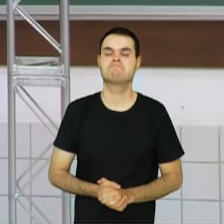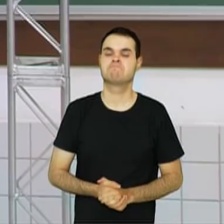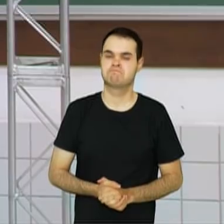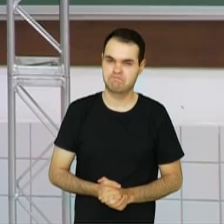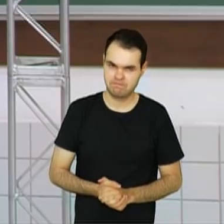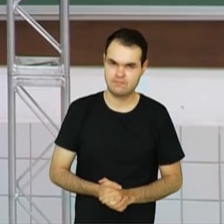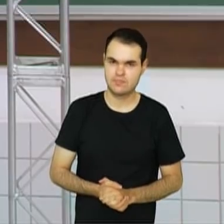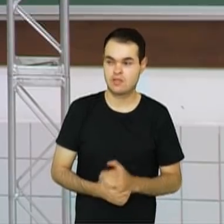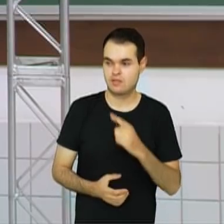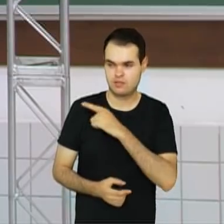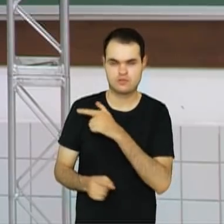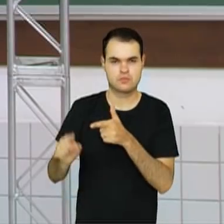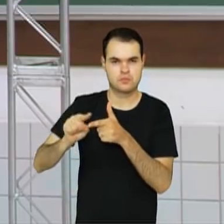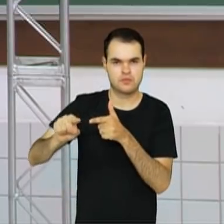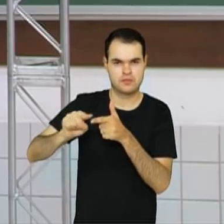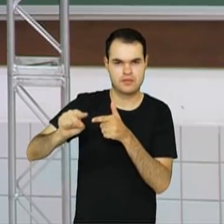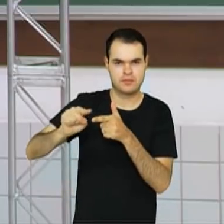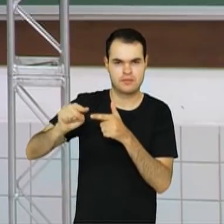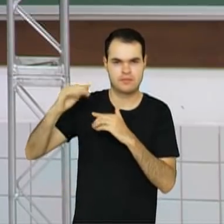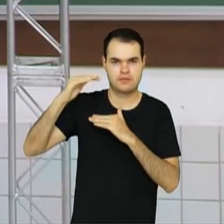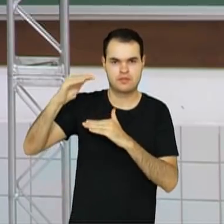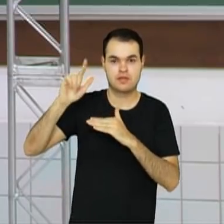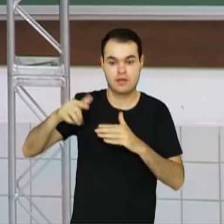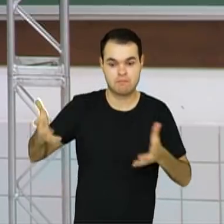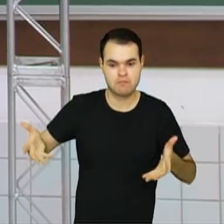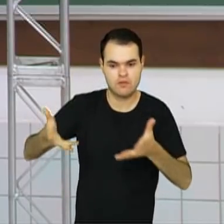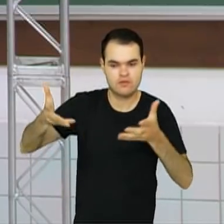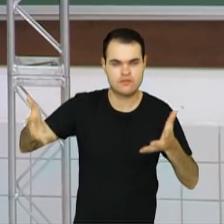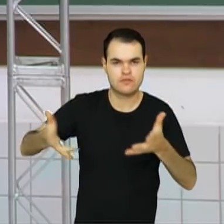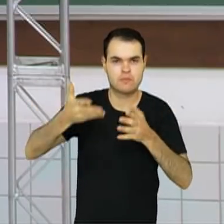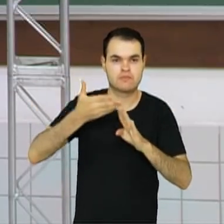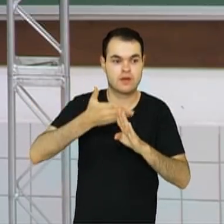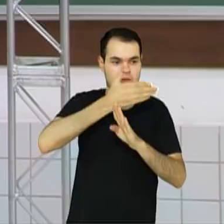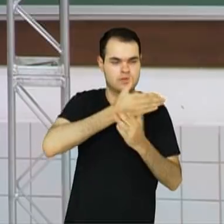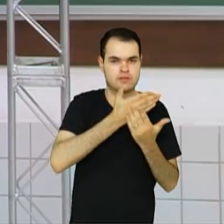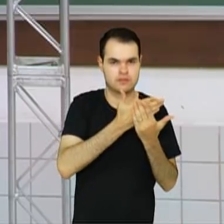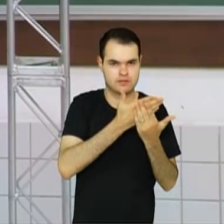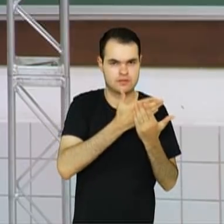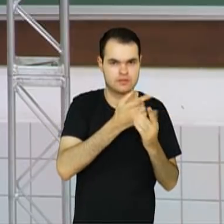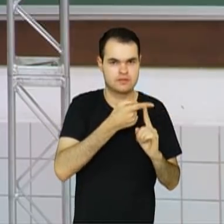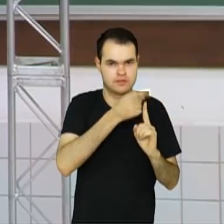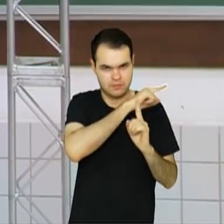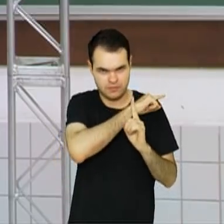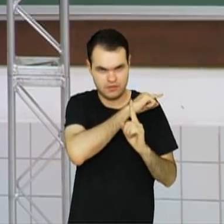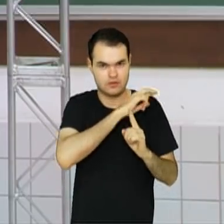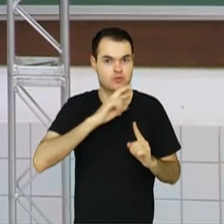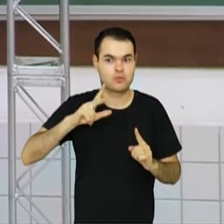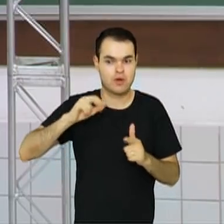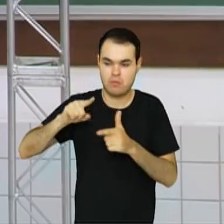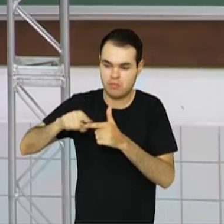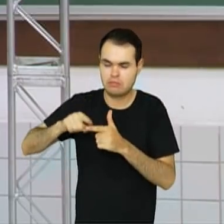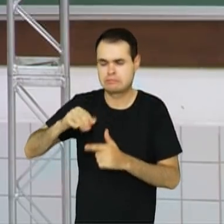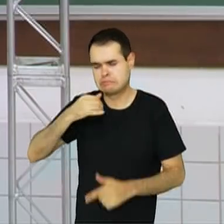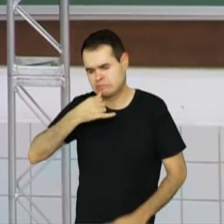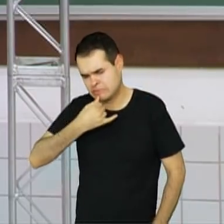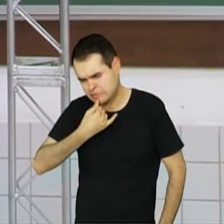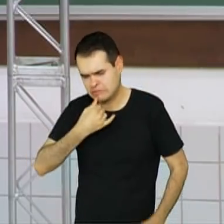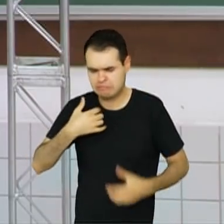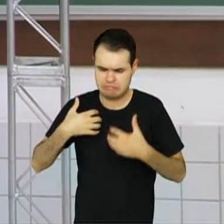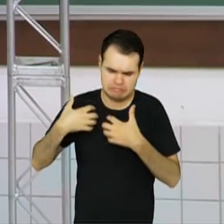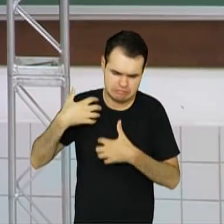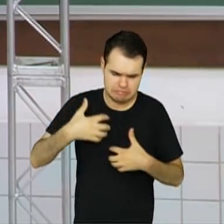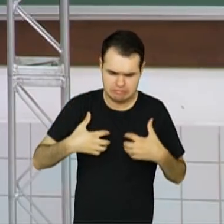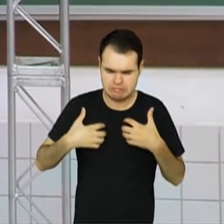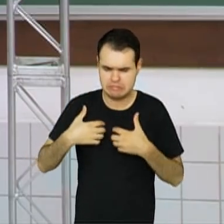Muito bem, pessoal. Esse problema é um problema que a gente chama de problema de motivação da aula anterior, tá? Não é um problema que está triste, chateado e